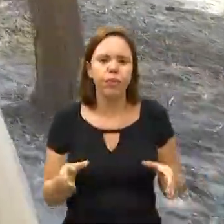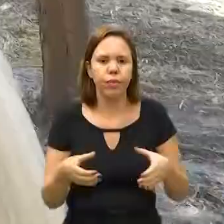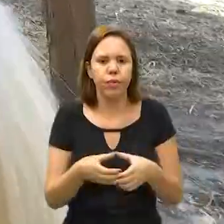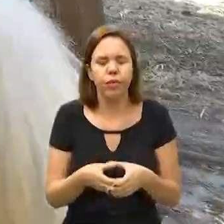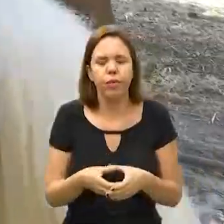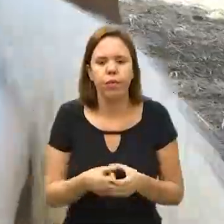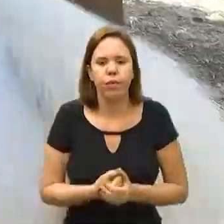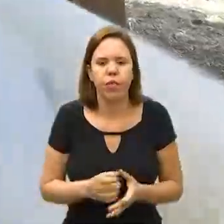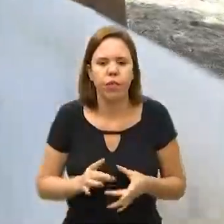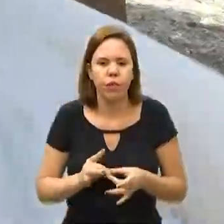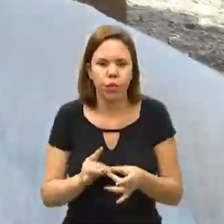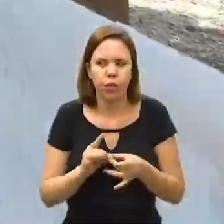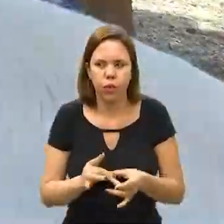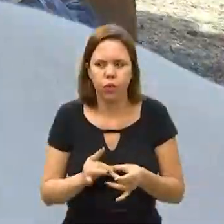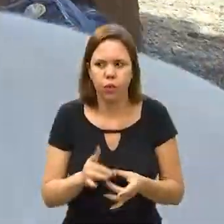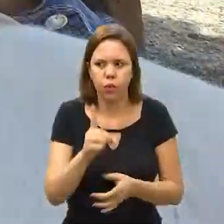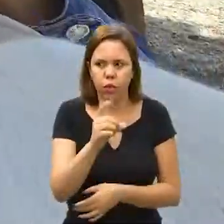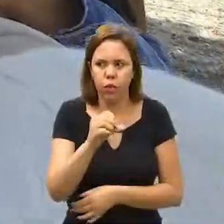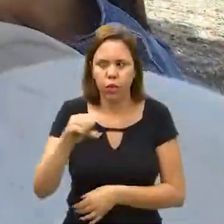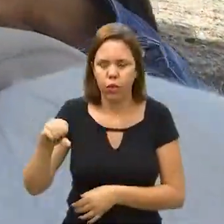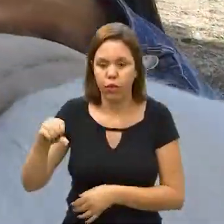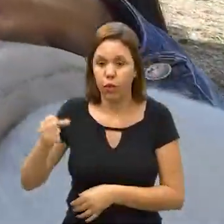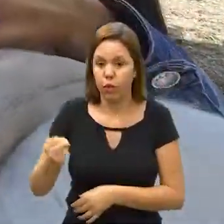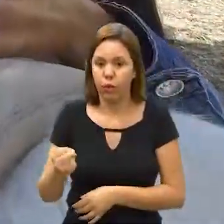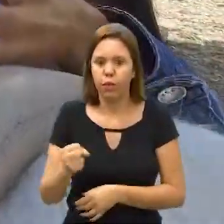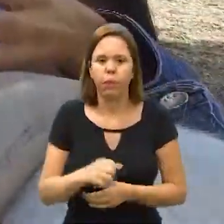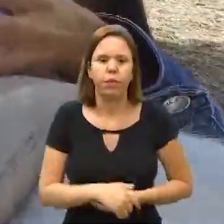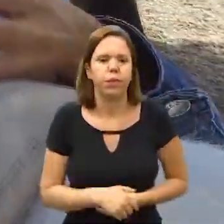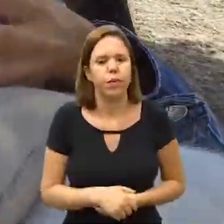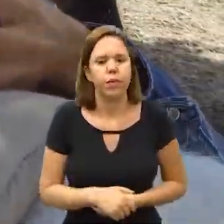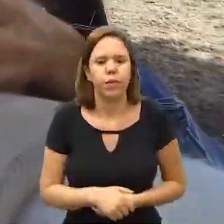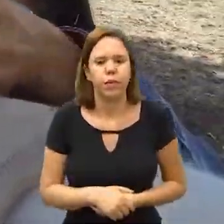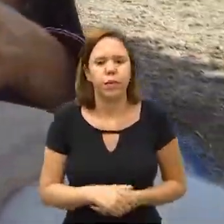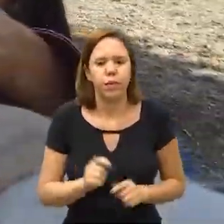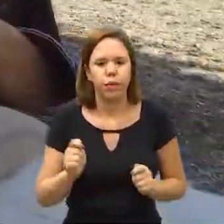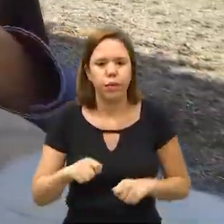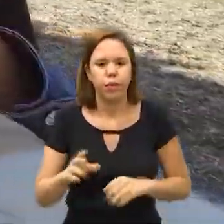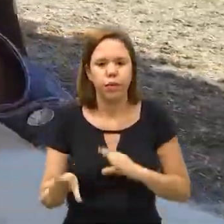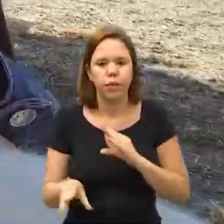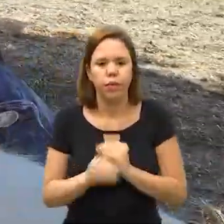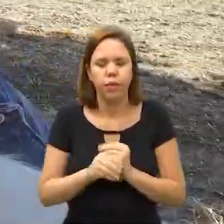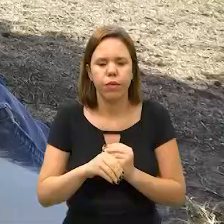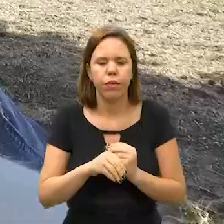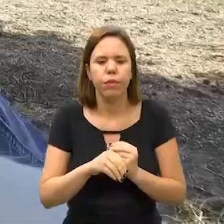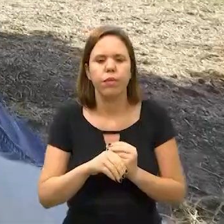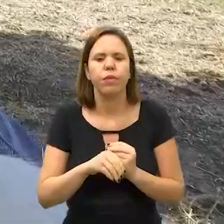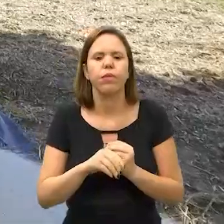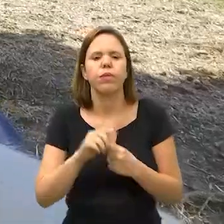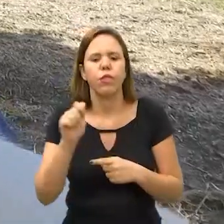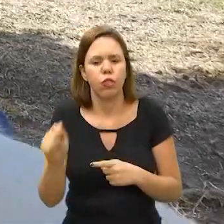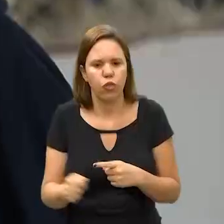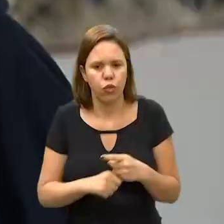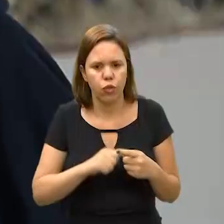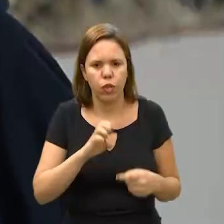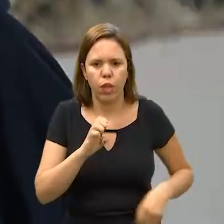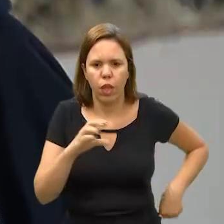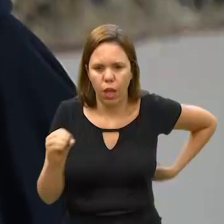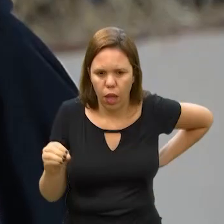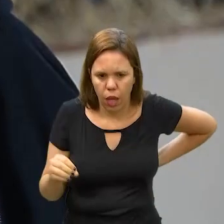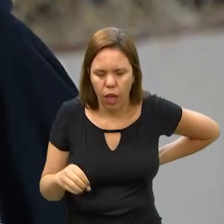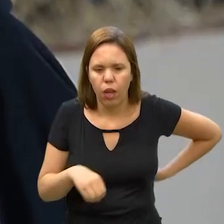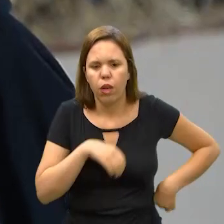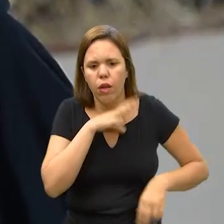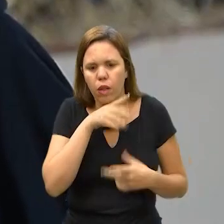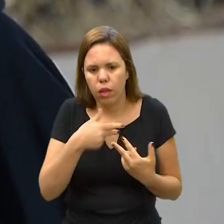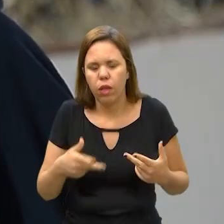que se uniu, né, em 1998 para constituir a Associação de Ecoterapia Campinas, que